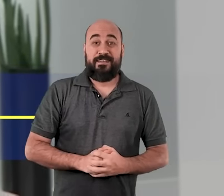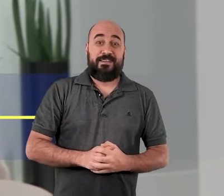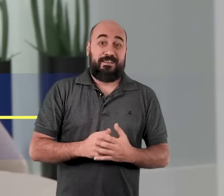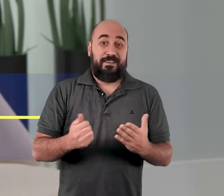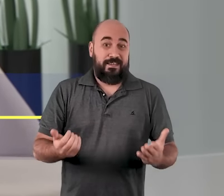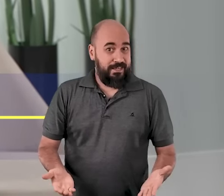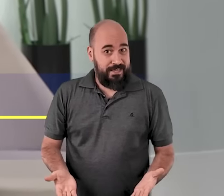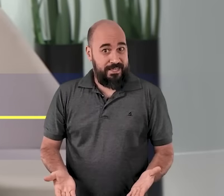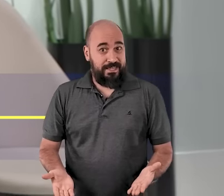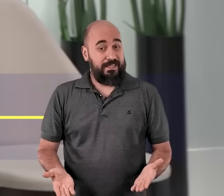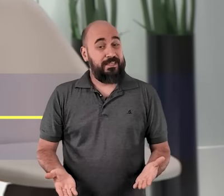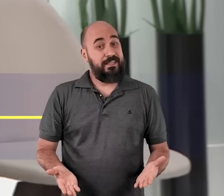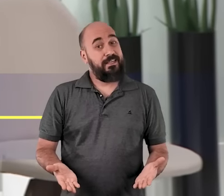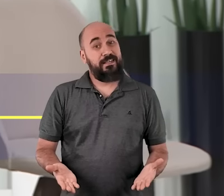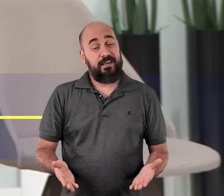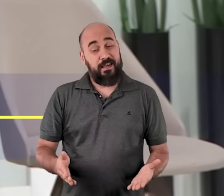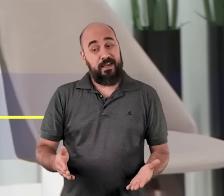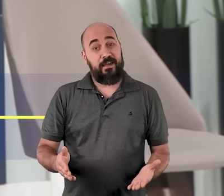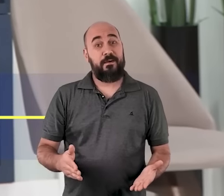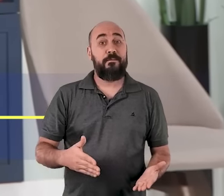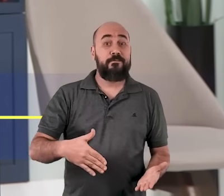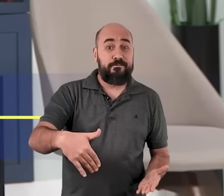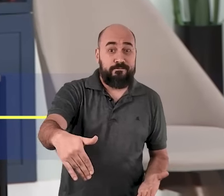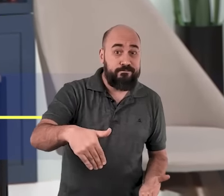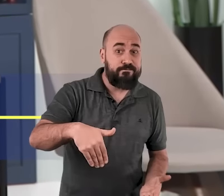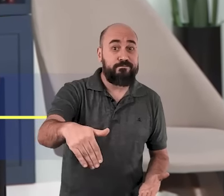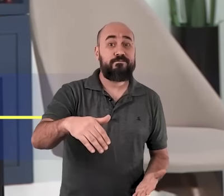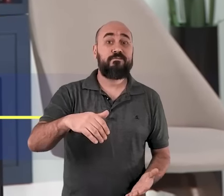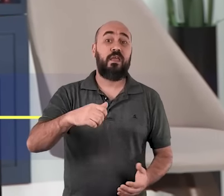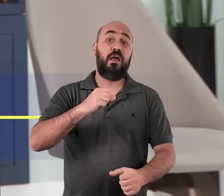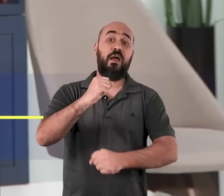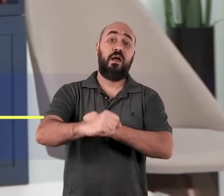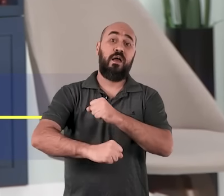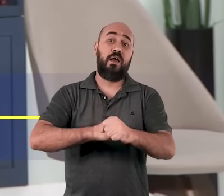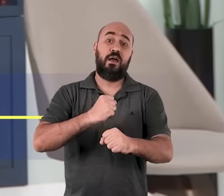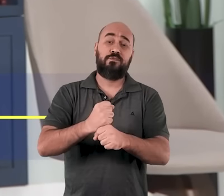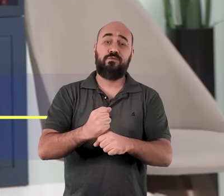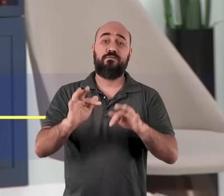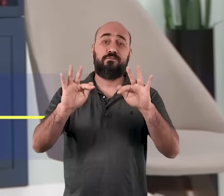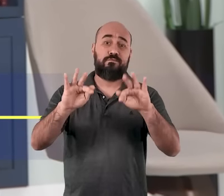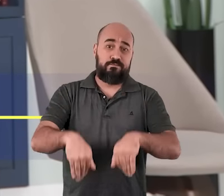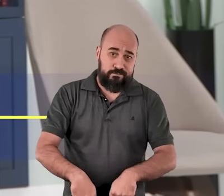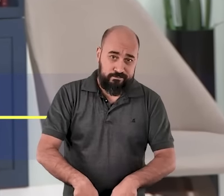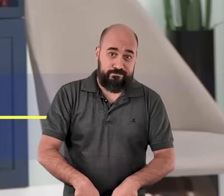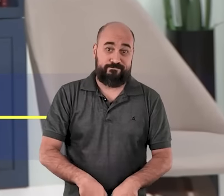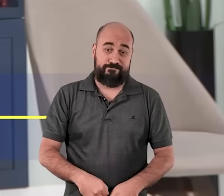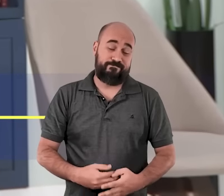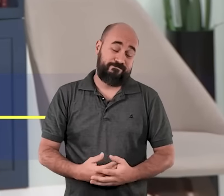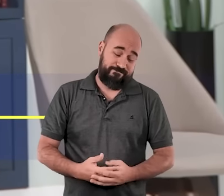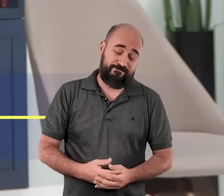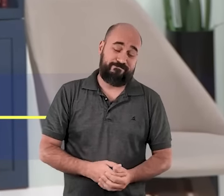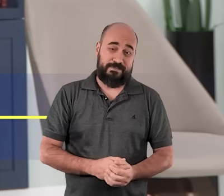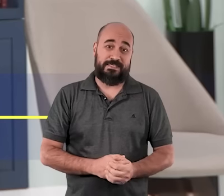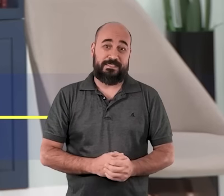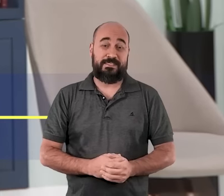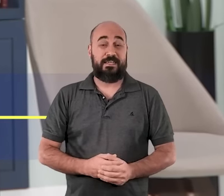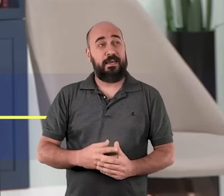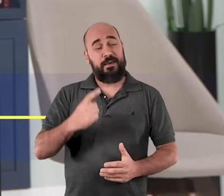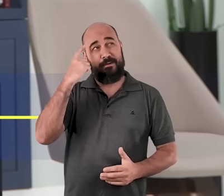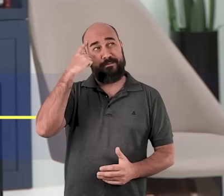Estamos nos aproximando de mais um final de ano, e eu estava esses